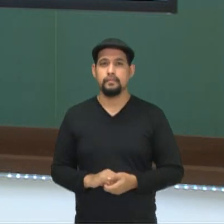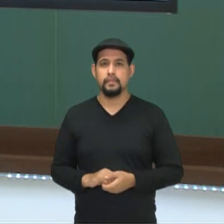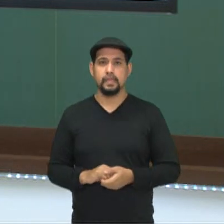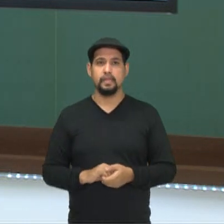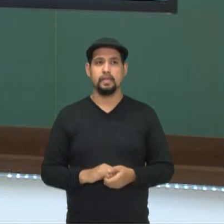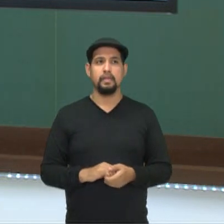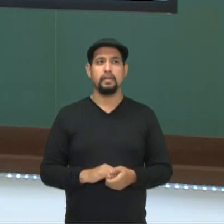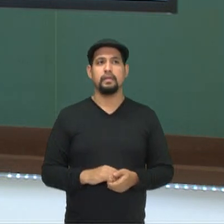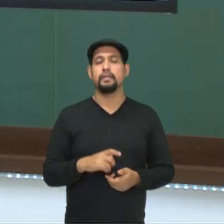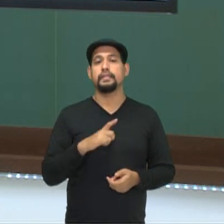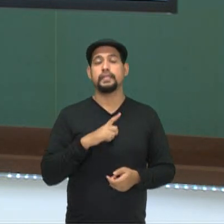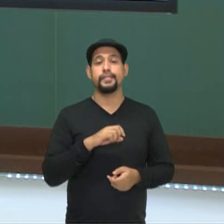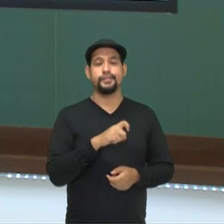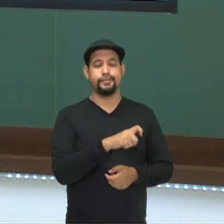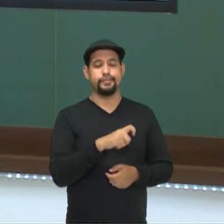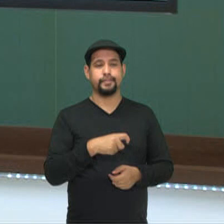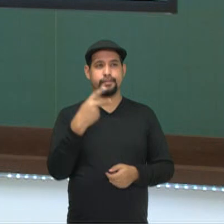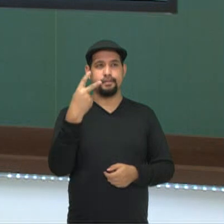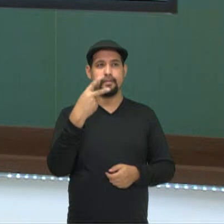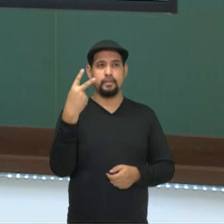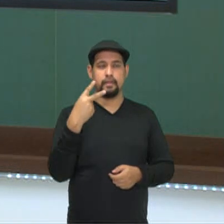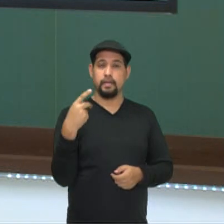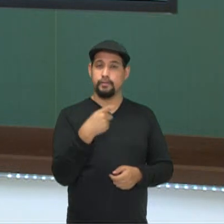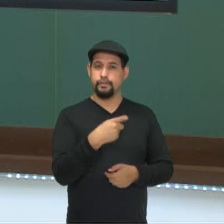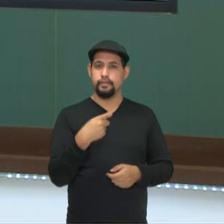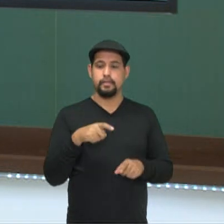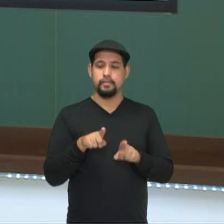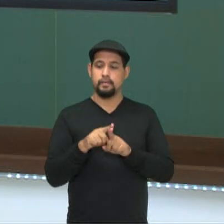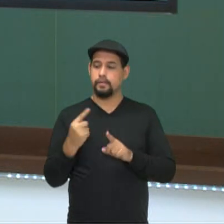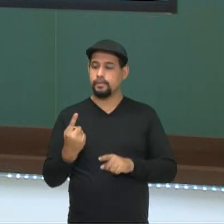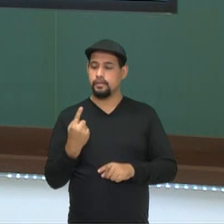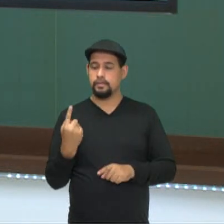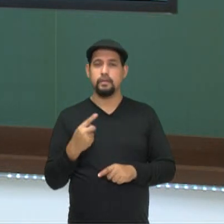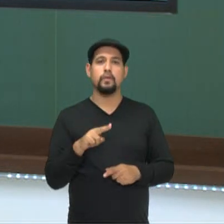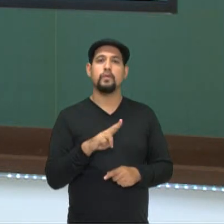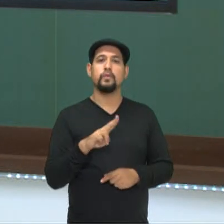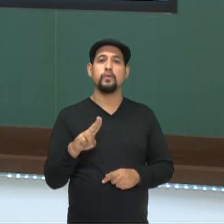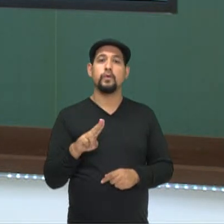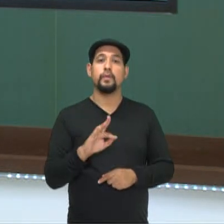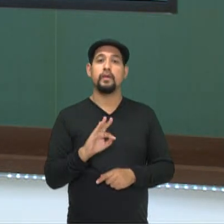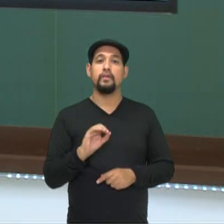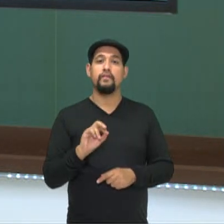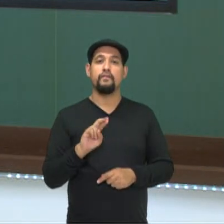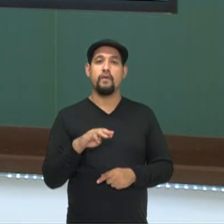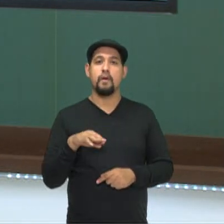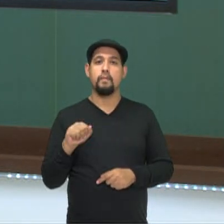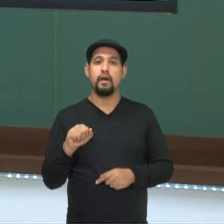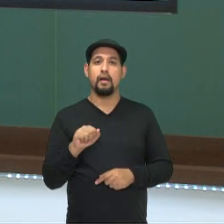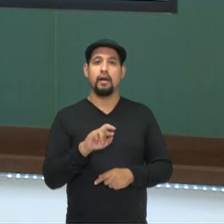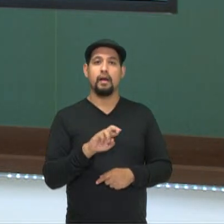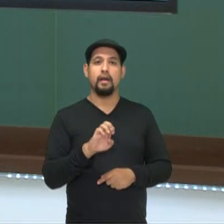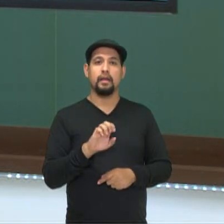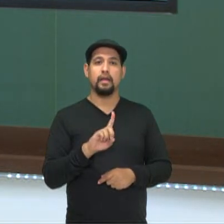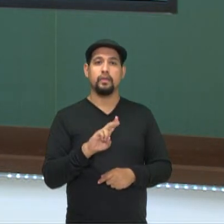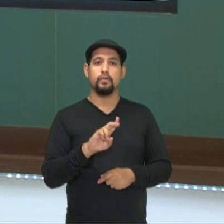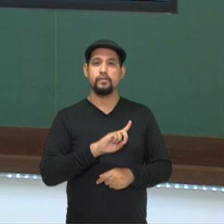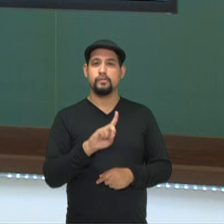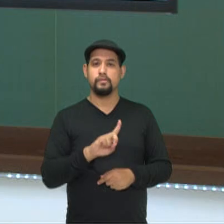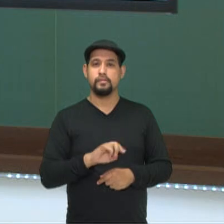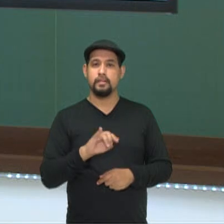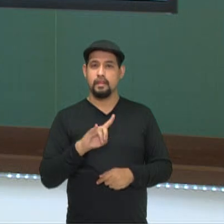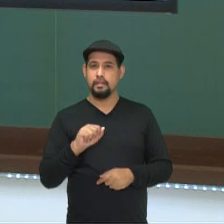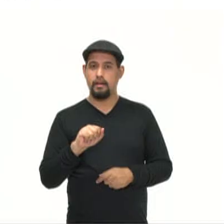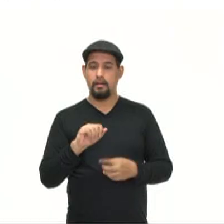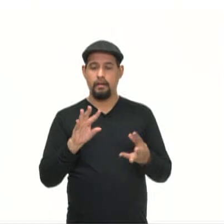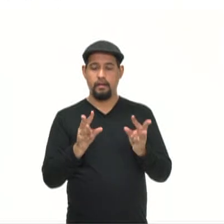e com os termos x ao quadrado x e termo independente assim é chamado forma reduzida Ok